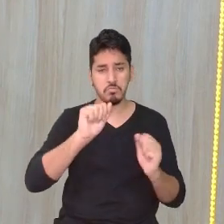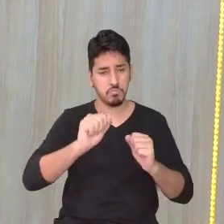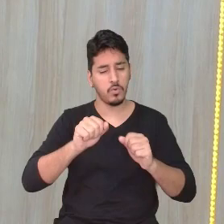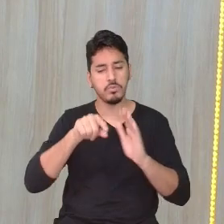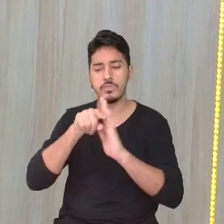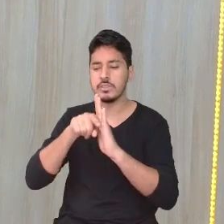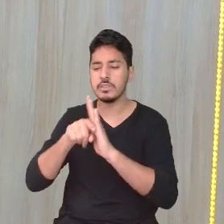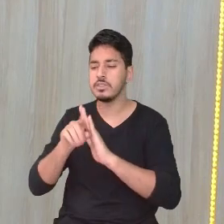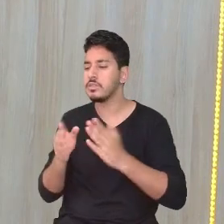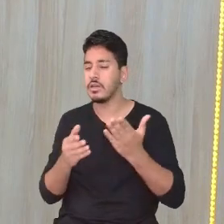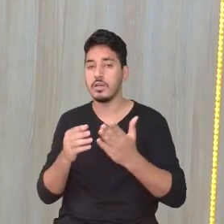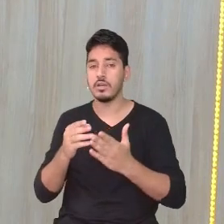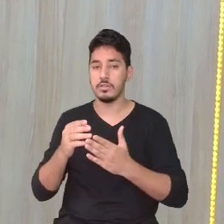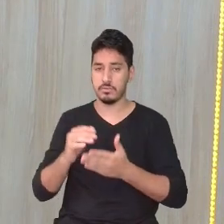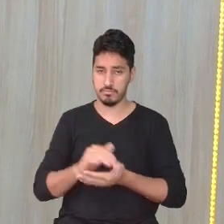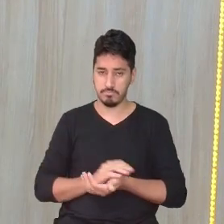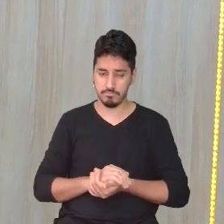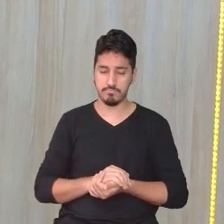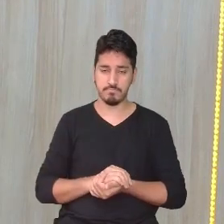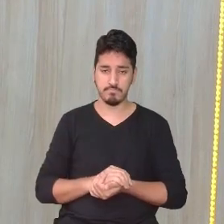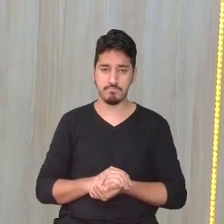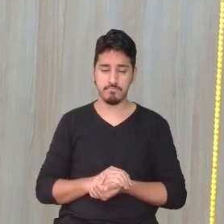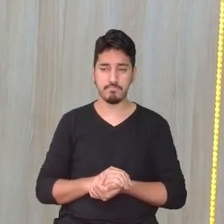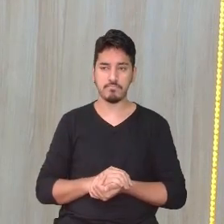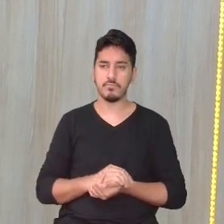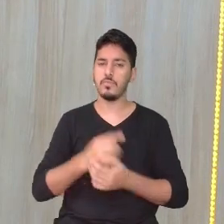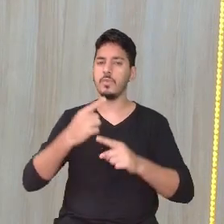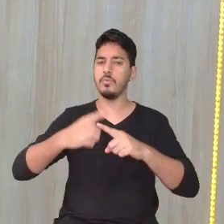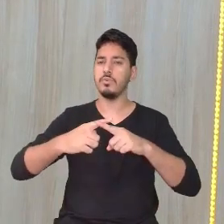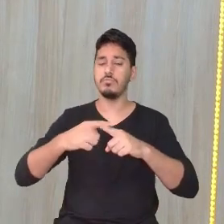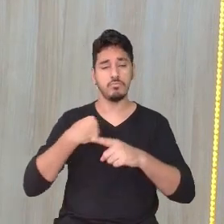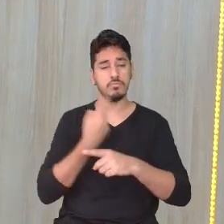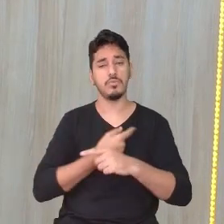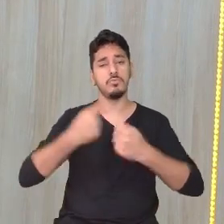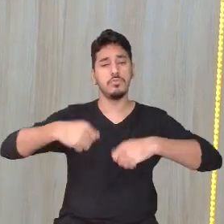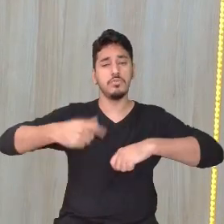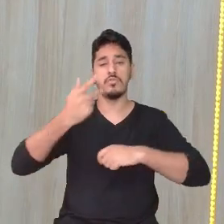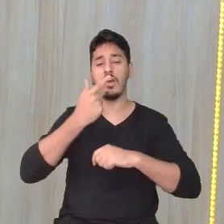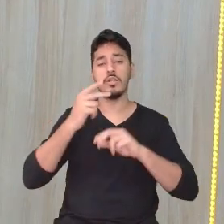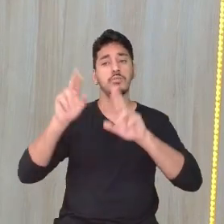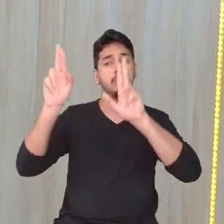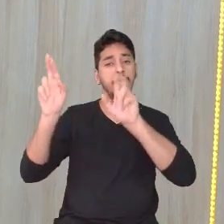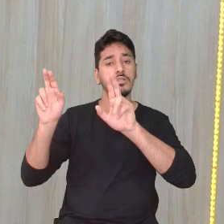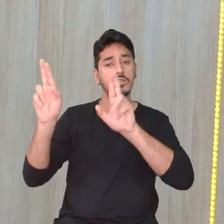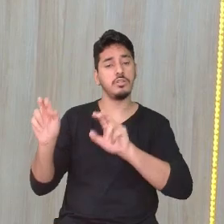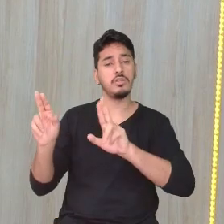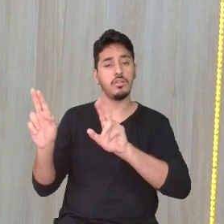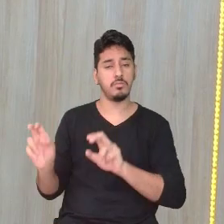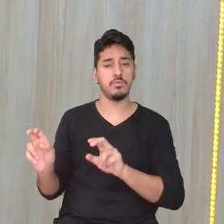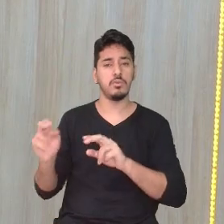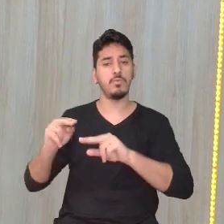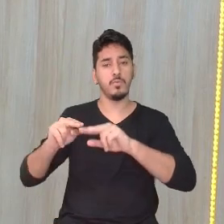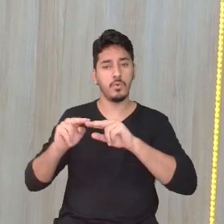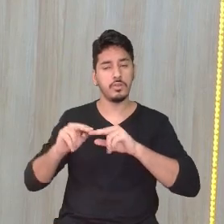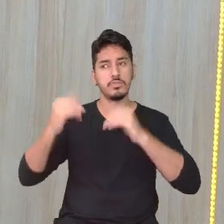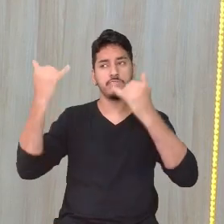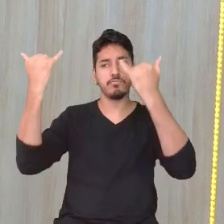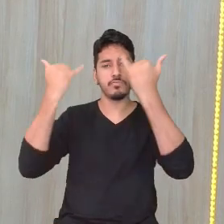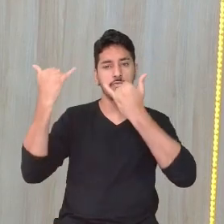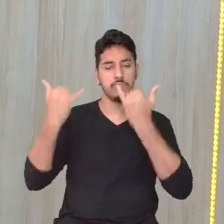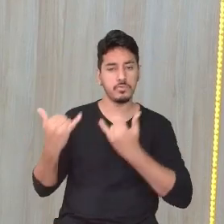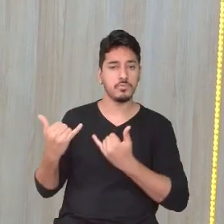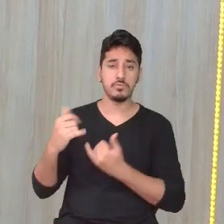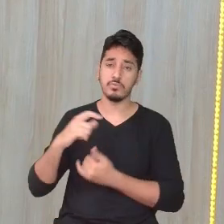aula é bem curtinha, já estou correndo. Porque a gente tem que falar a respeito de temas como esse justamente por conta das informações